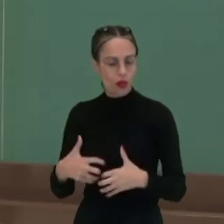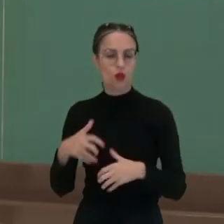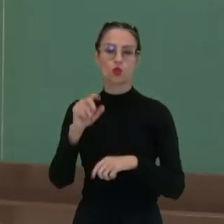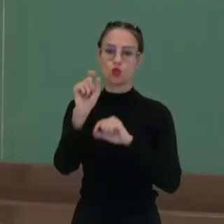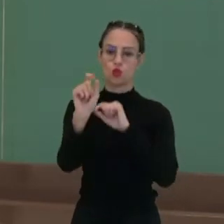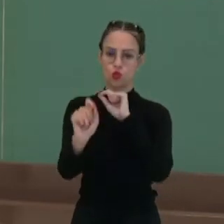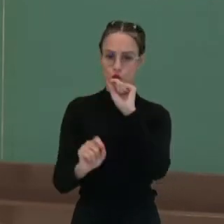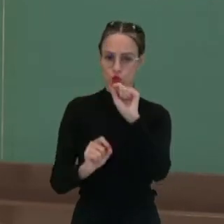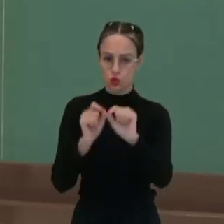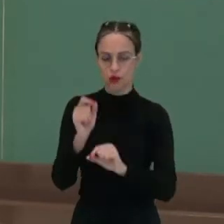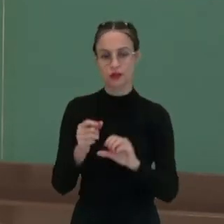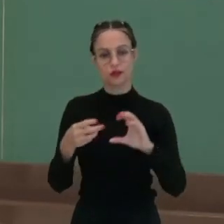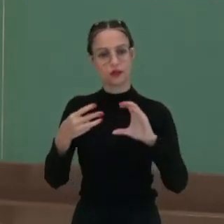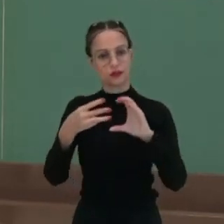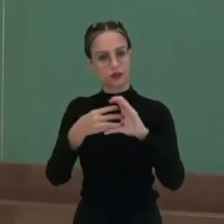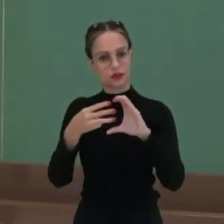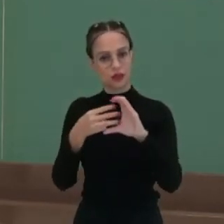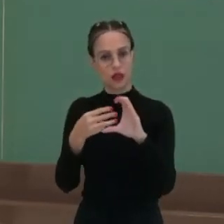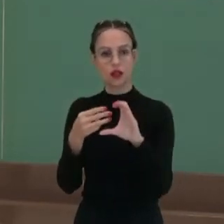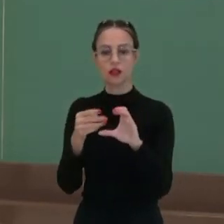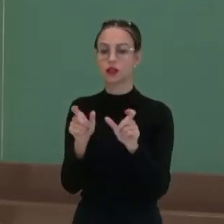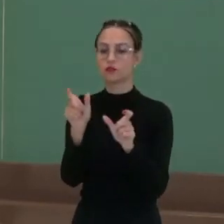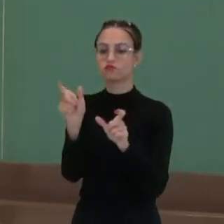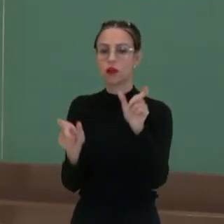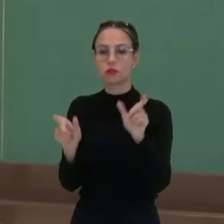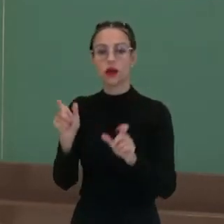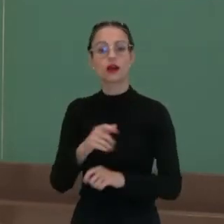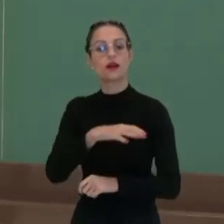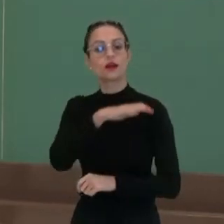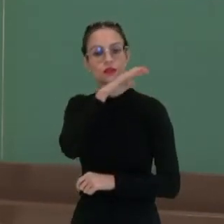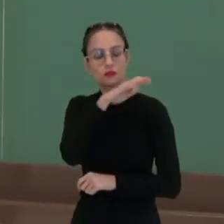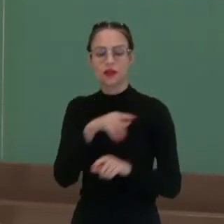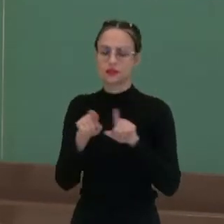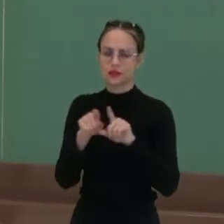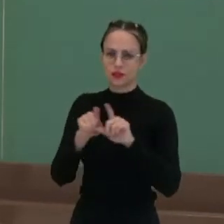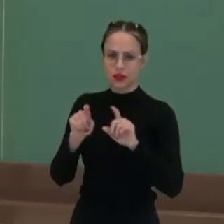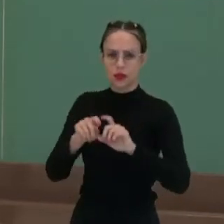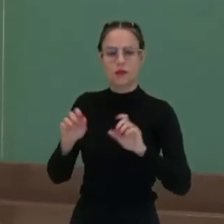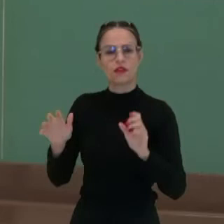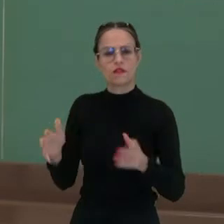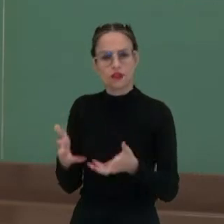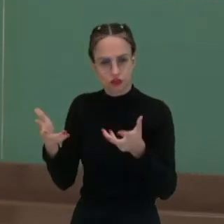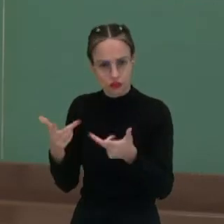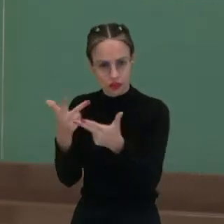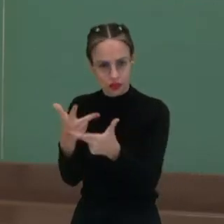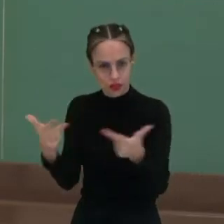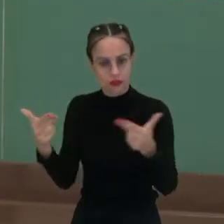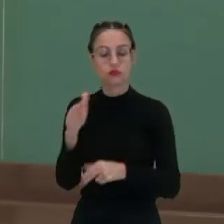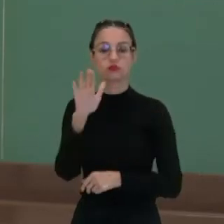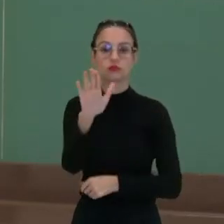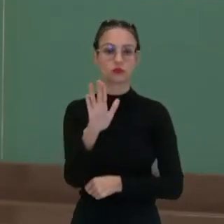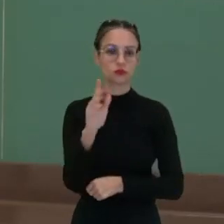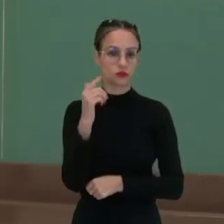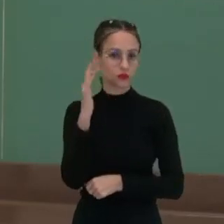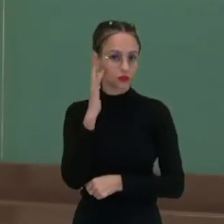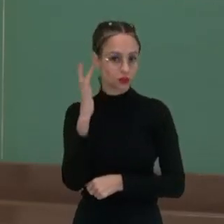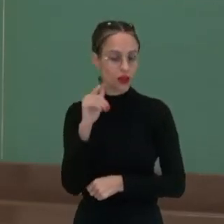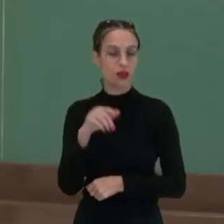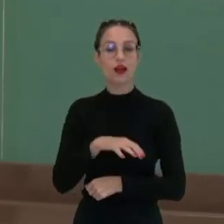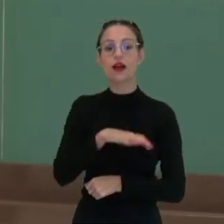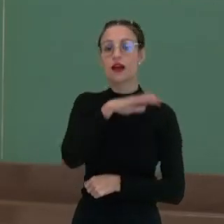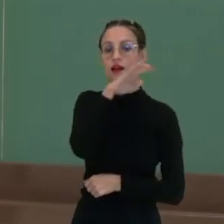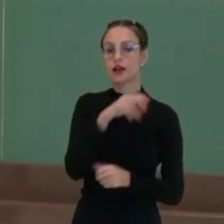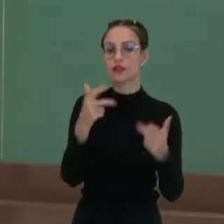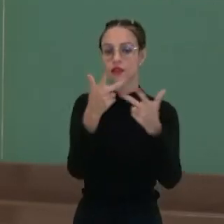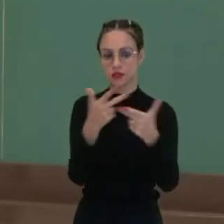são as células dos indivíduos animais e dos vegetais. Lembrando que quando a gente está falando dos animais,